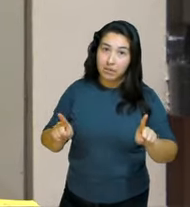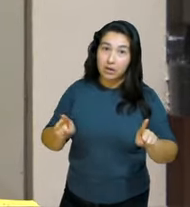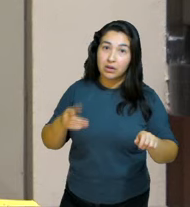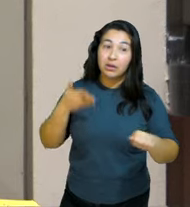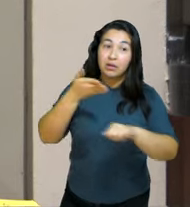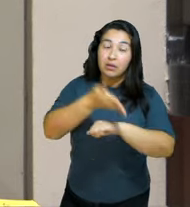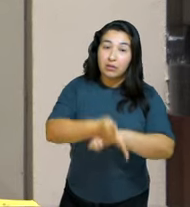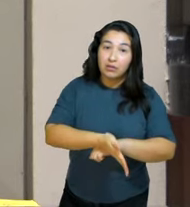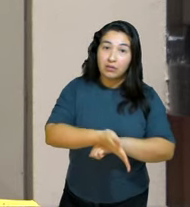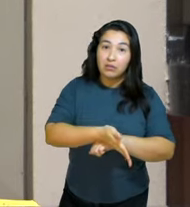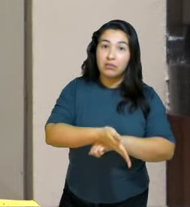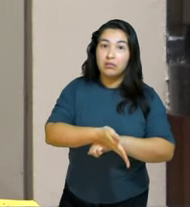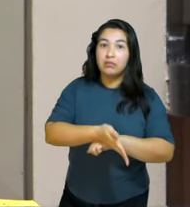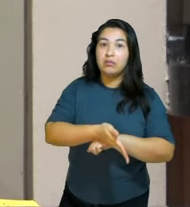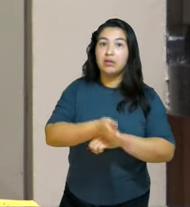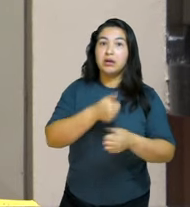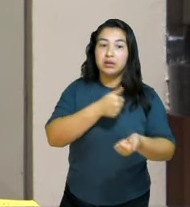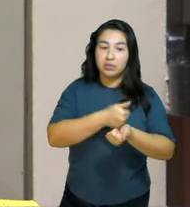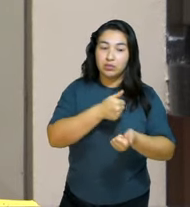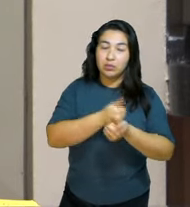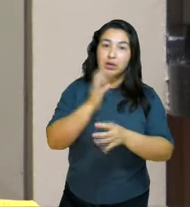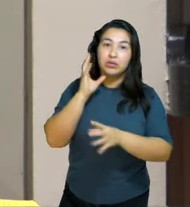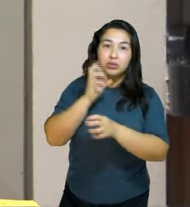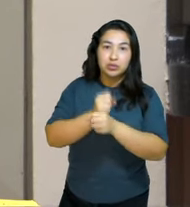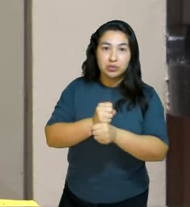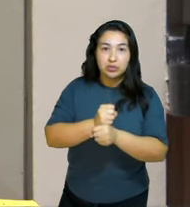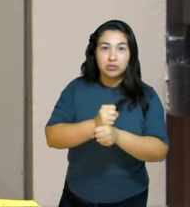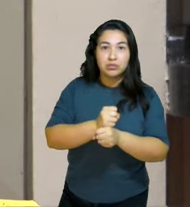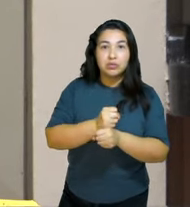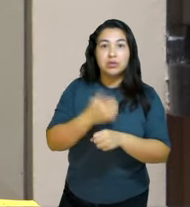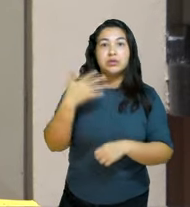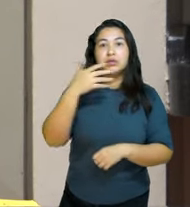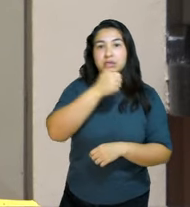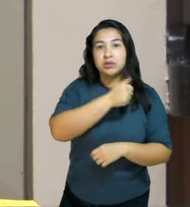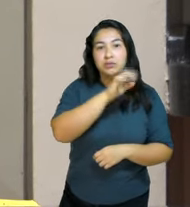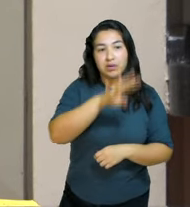tentar salvar o calendário esportivo esse ano. Porque, se a